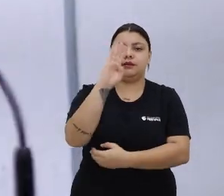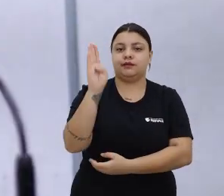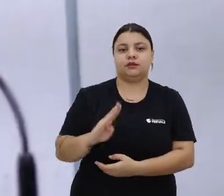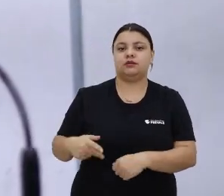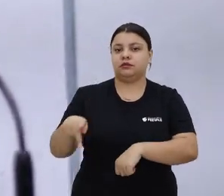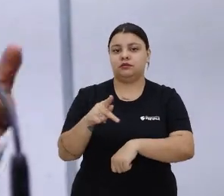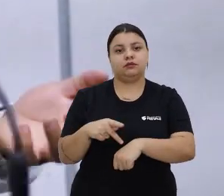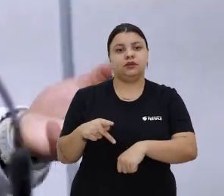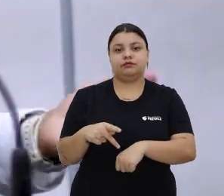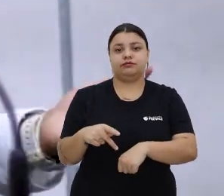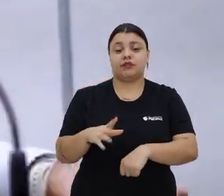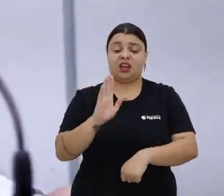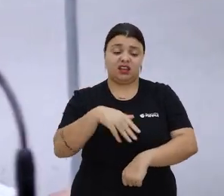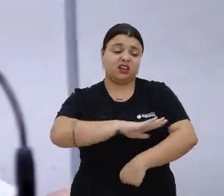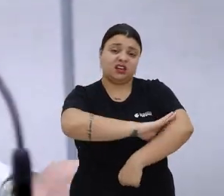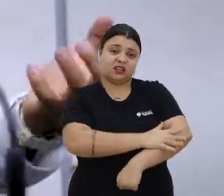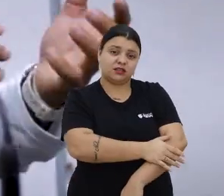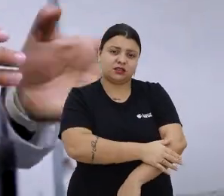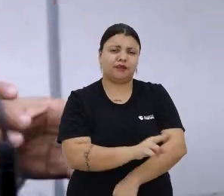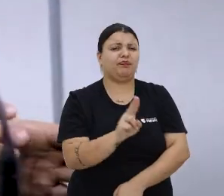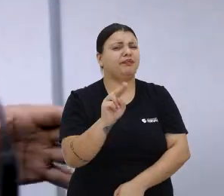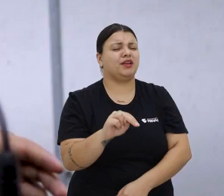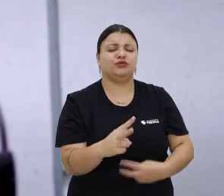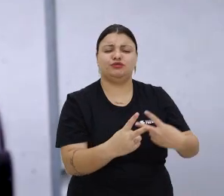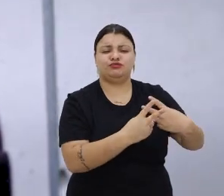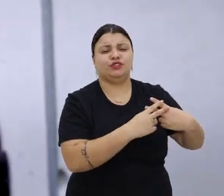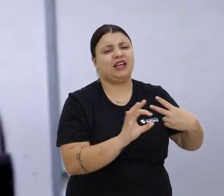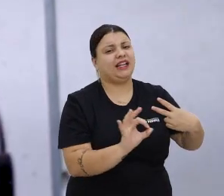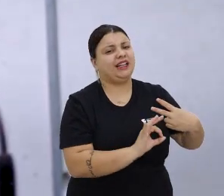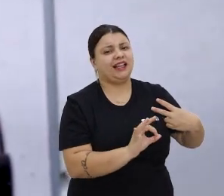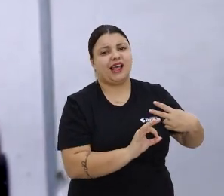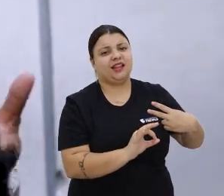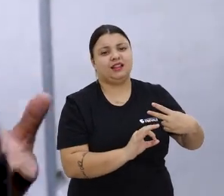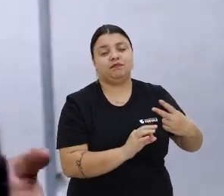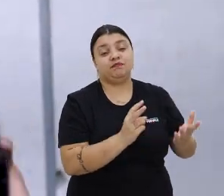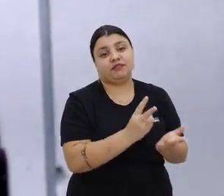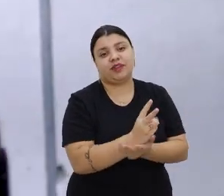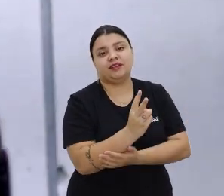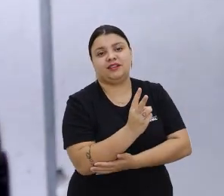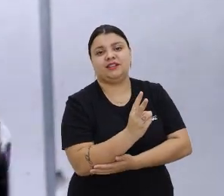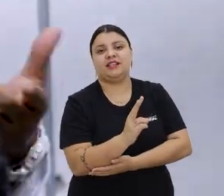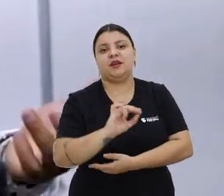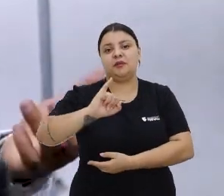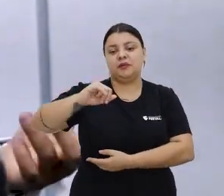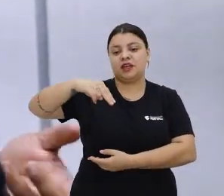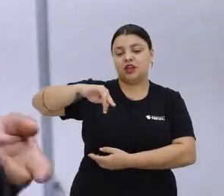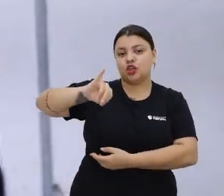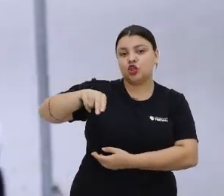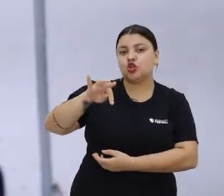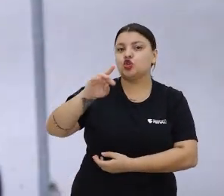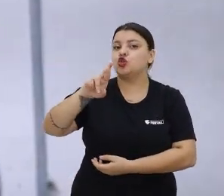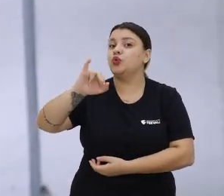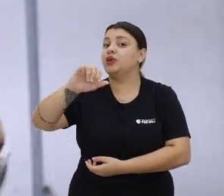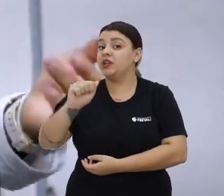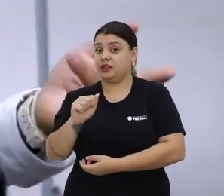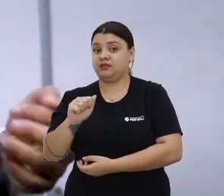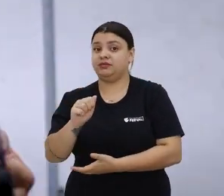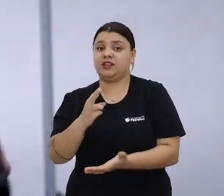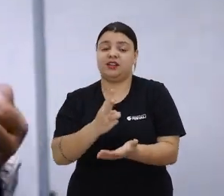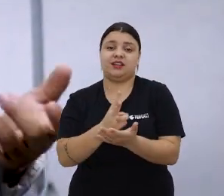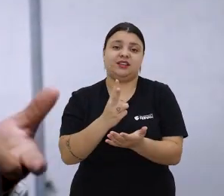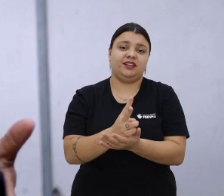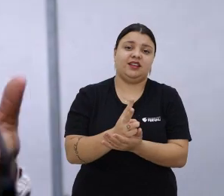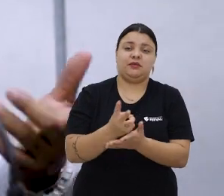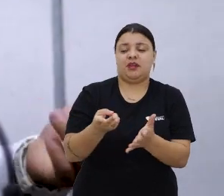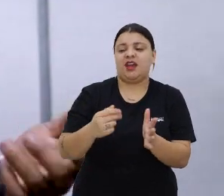ele é racista. Mas ele nunca prende ninguém porque sempre é injúria. E a injúria é paga com pedido... É um crime